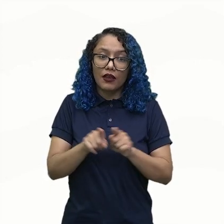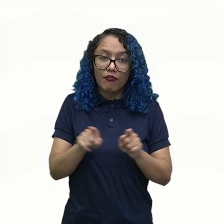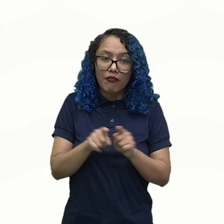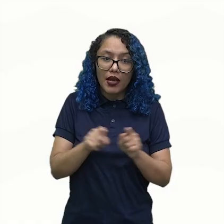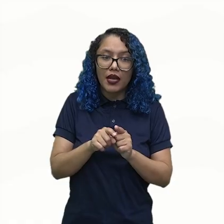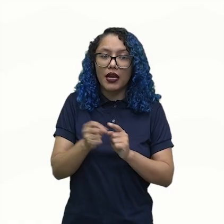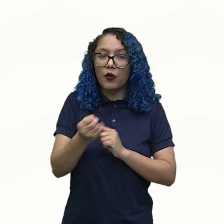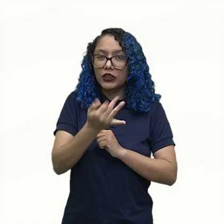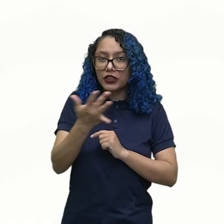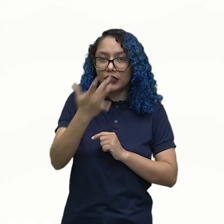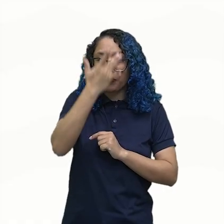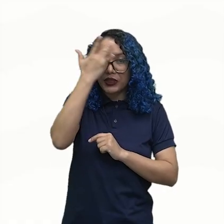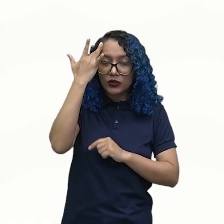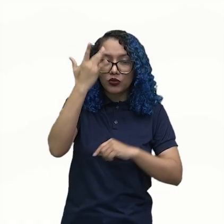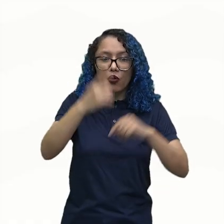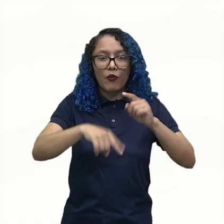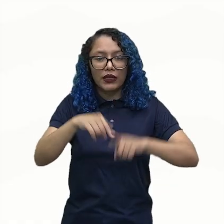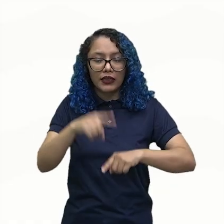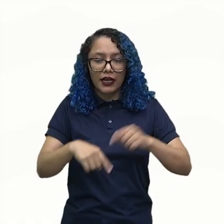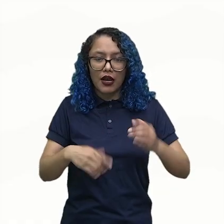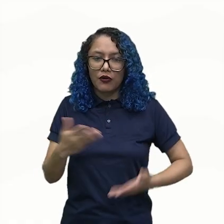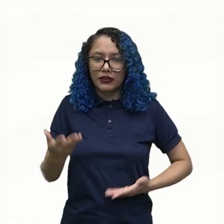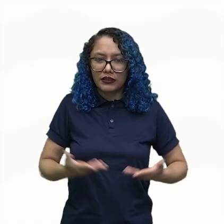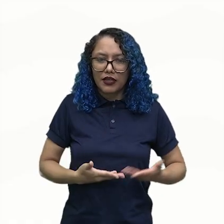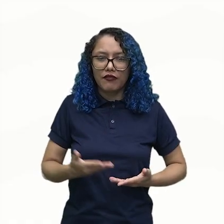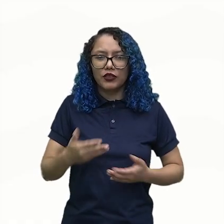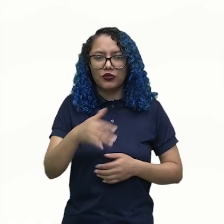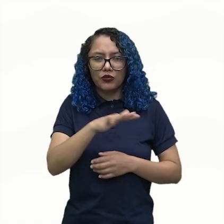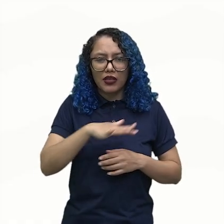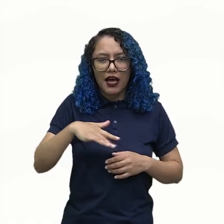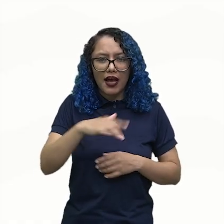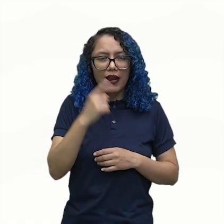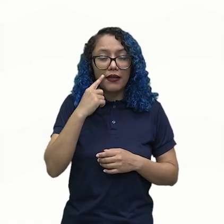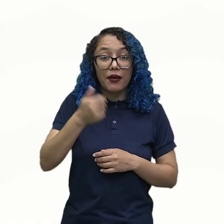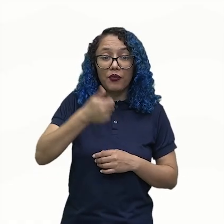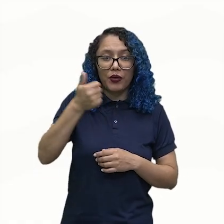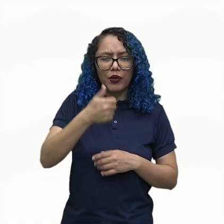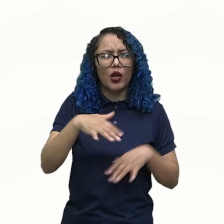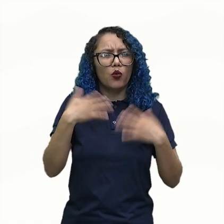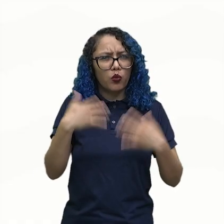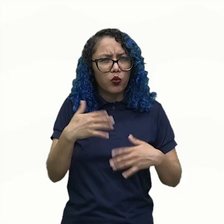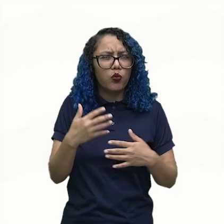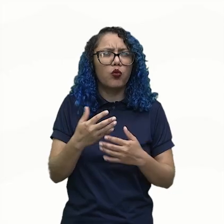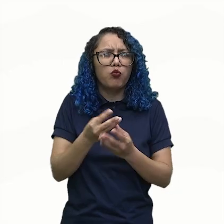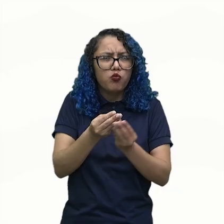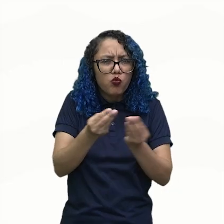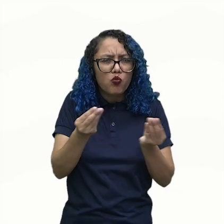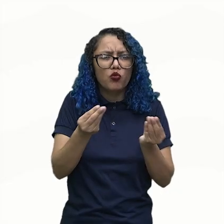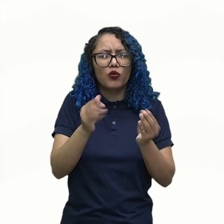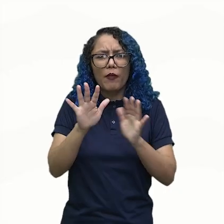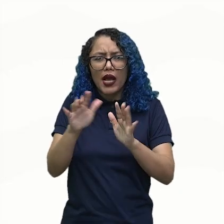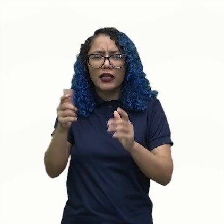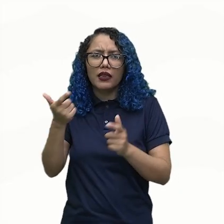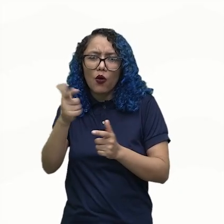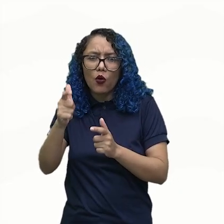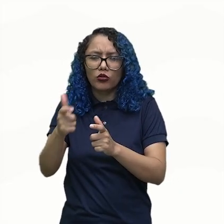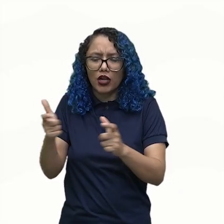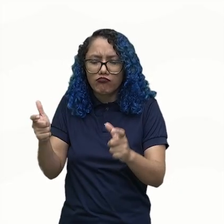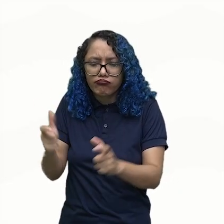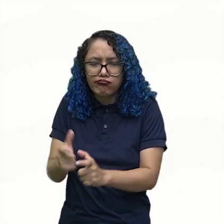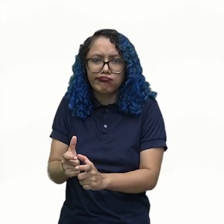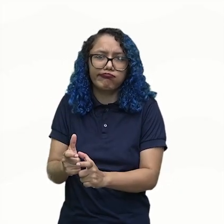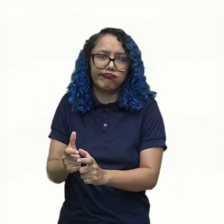pessoas, mercadorias e capitais. Ele é intenso na rede urbana densa e reduzido na rede urbana